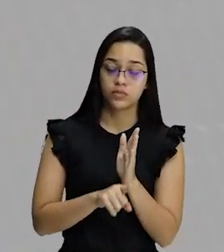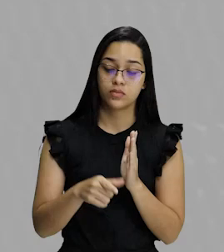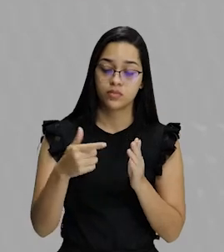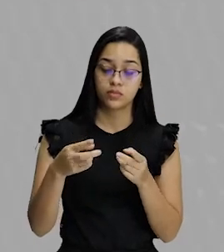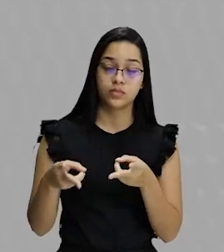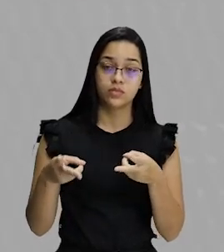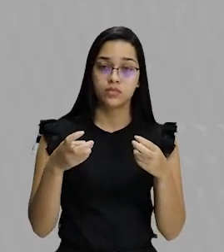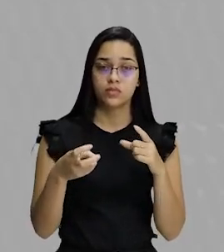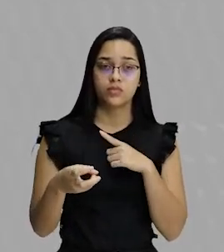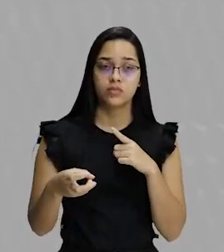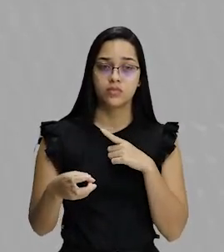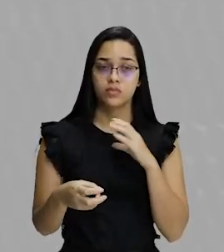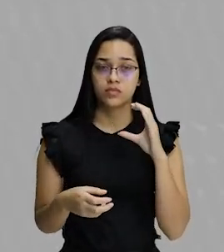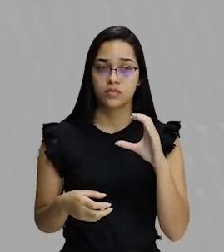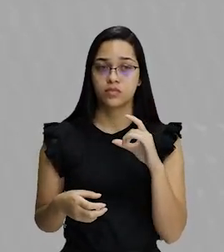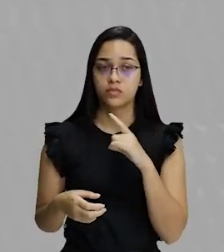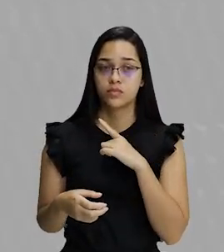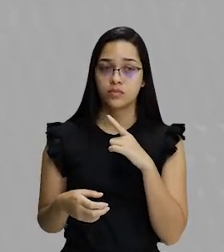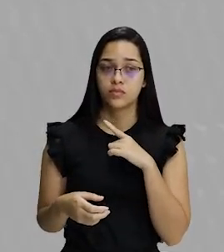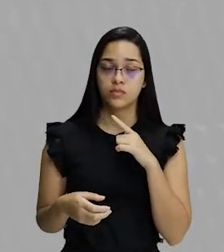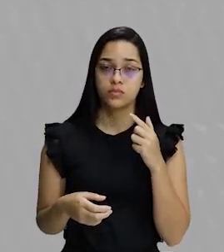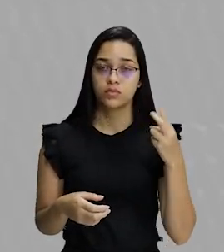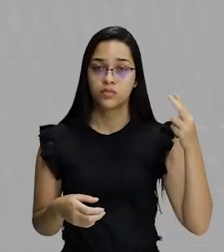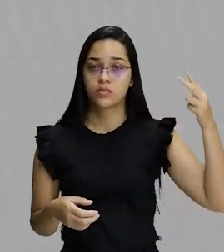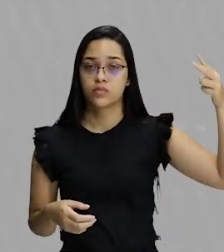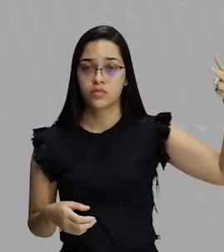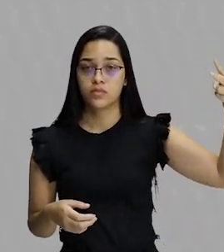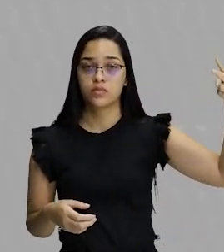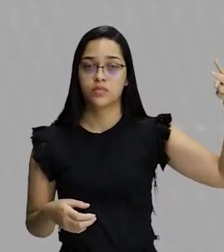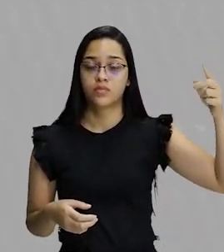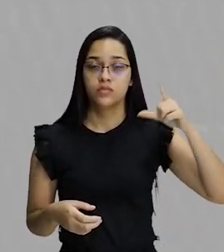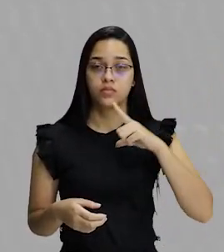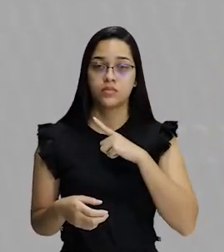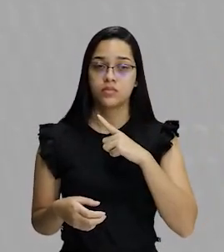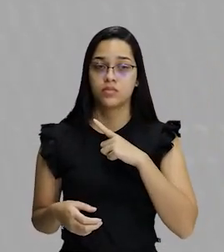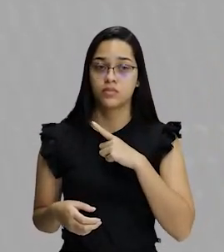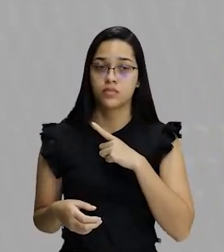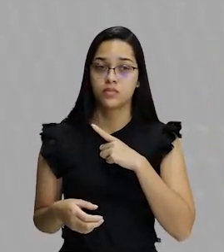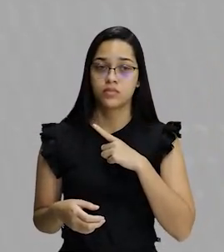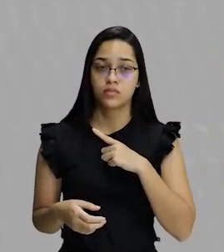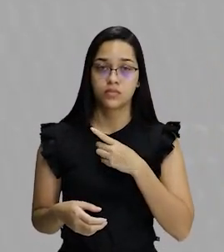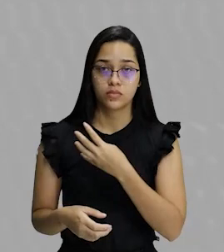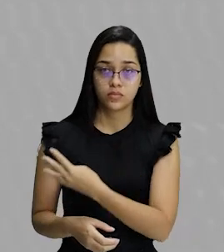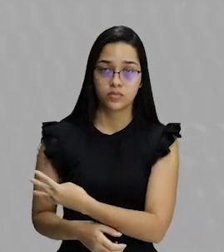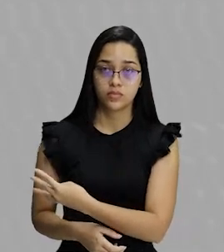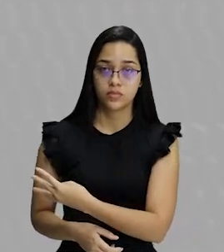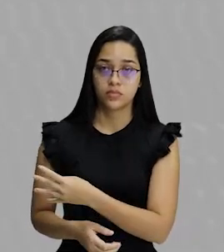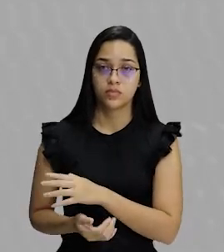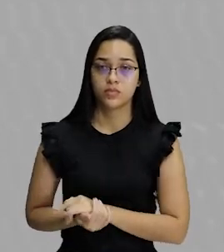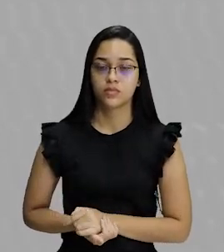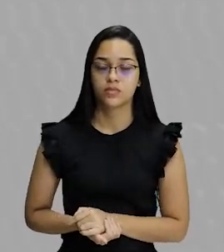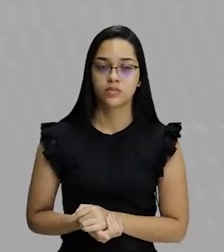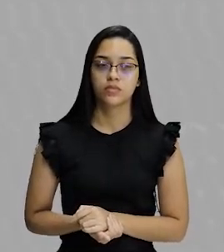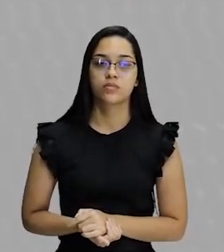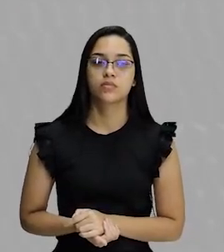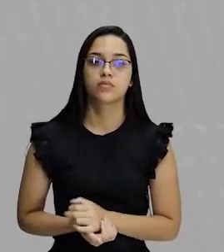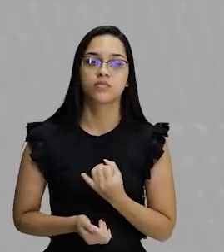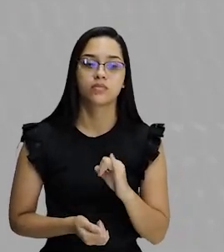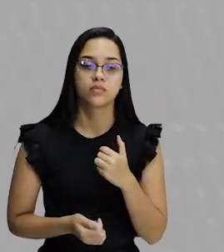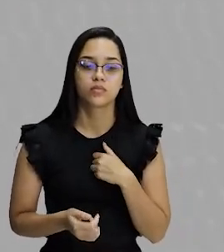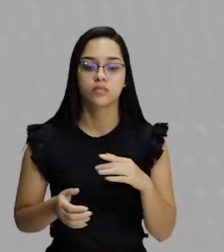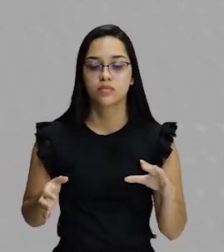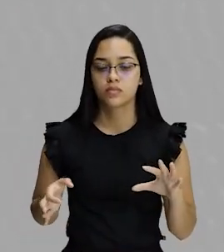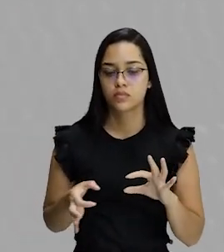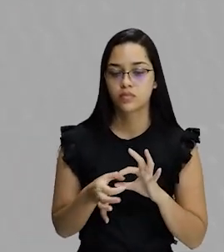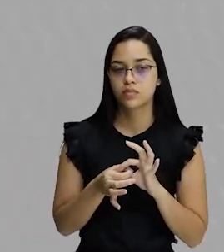que o ponto C está no quadrante 2 e o ponto D está no quadrante 4. Tá? Bom, se eu ligar